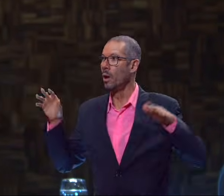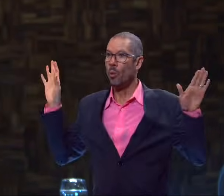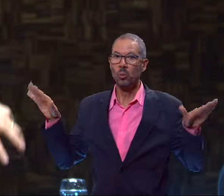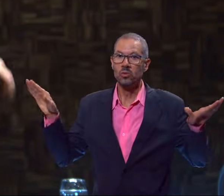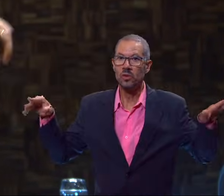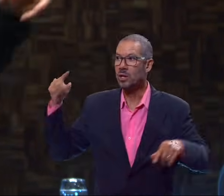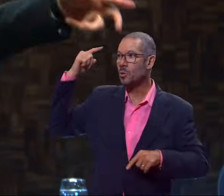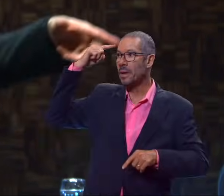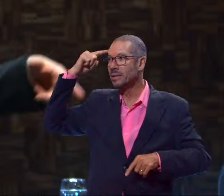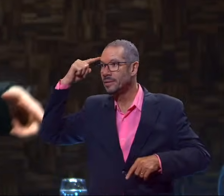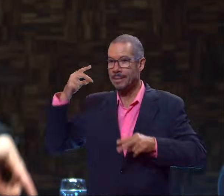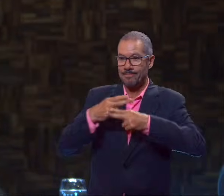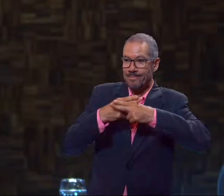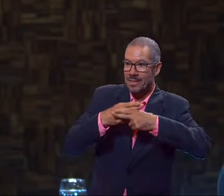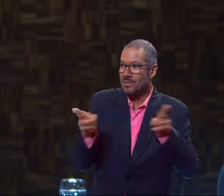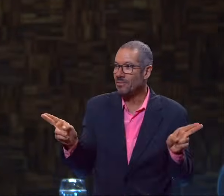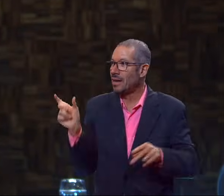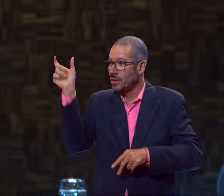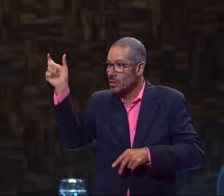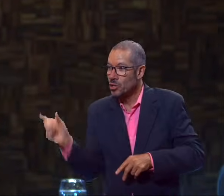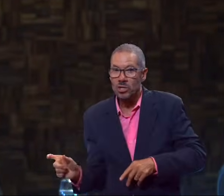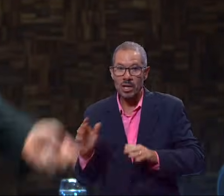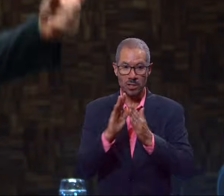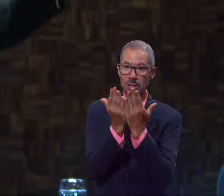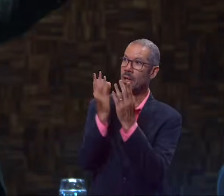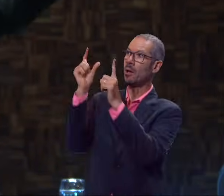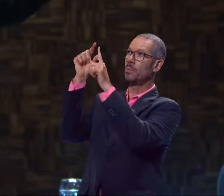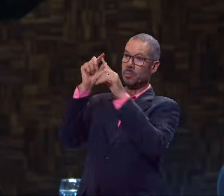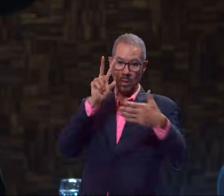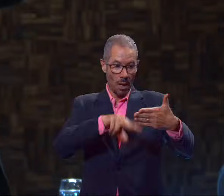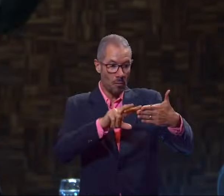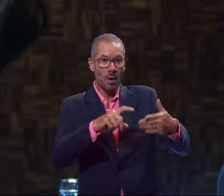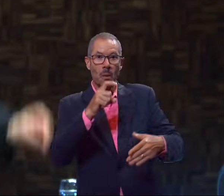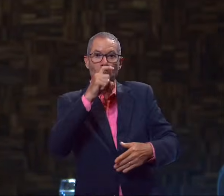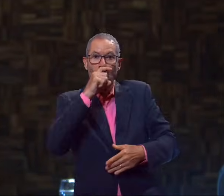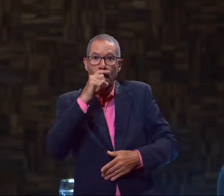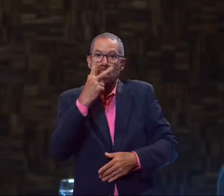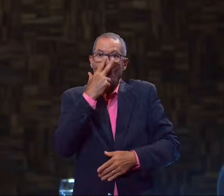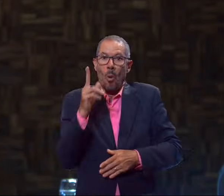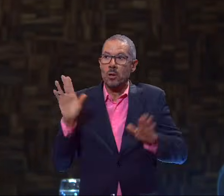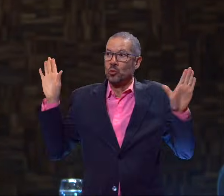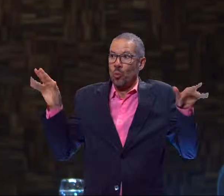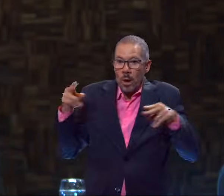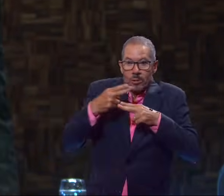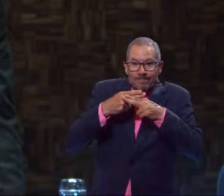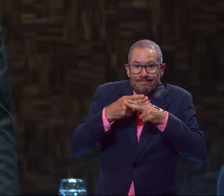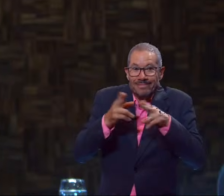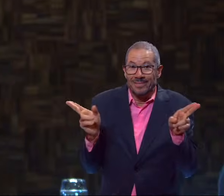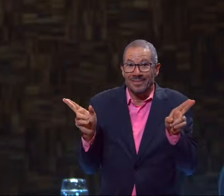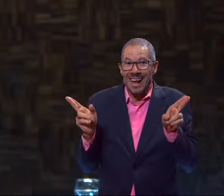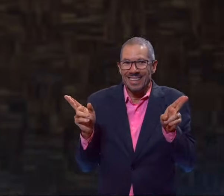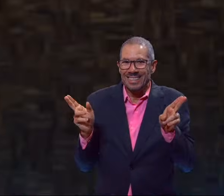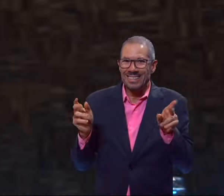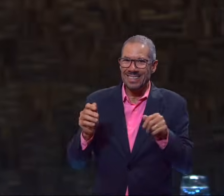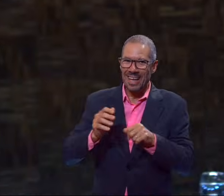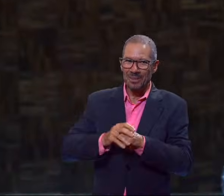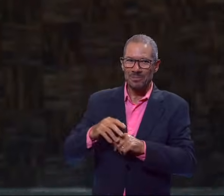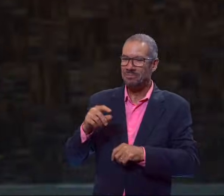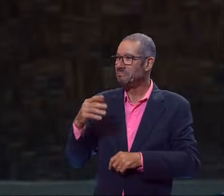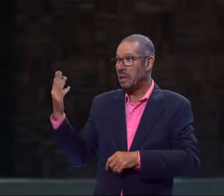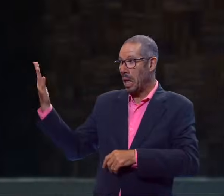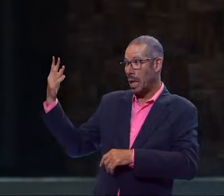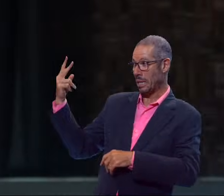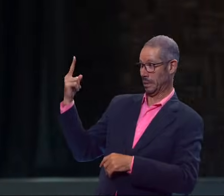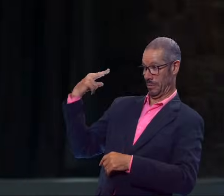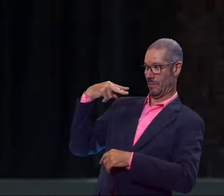vezes se disfarçam de gente. E eu falei: o meu pai deve ser um anjo disfarçado. Daí um dia que ninguém estava vendo, eu falei: